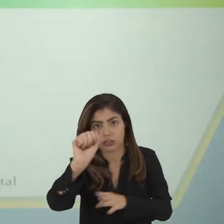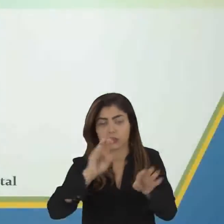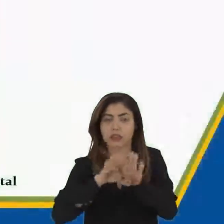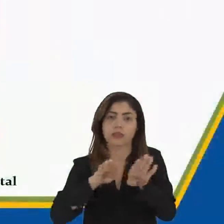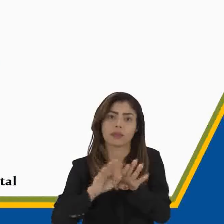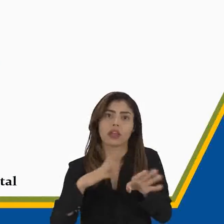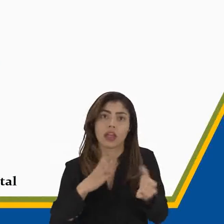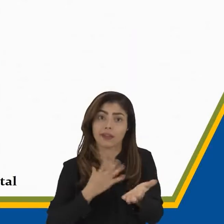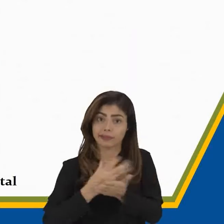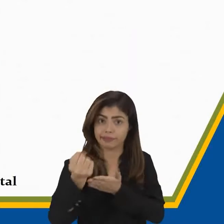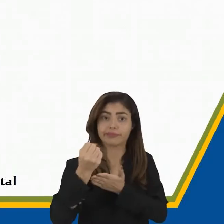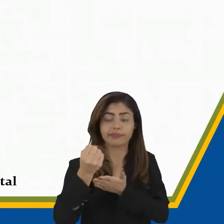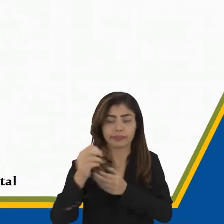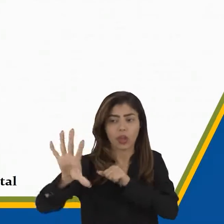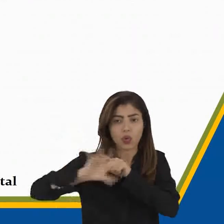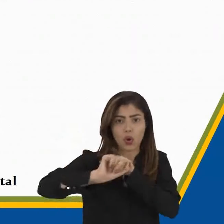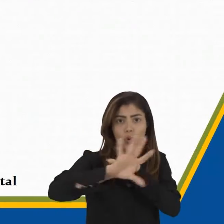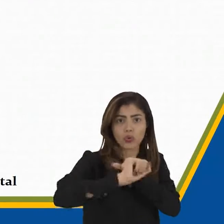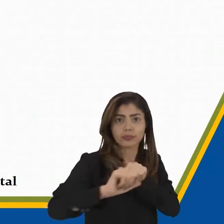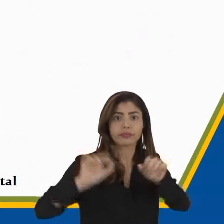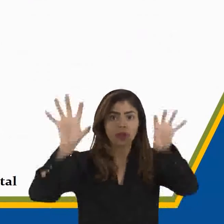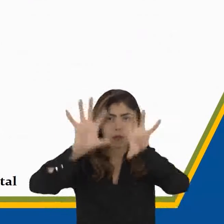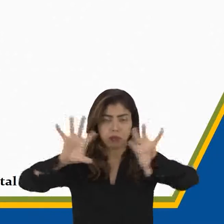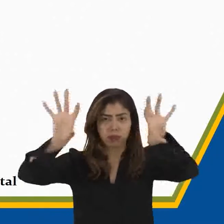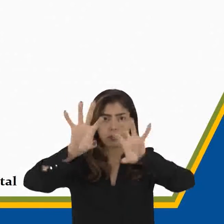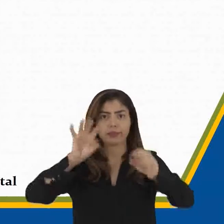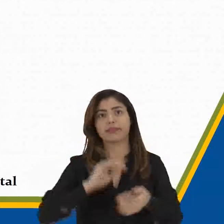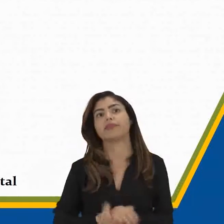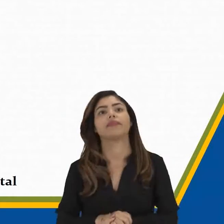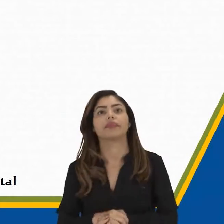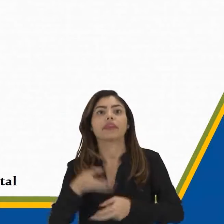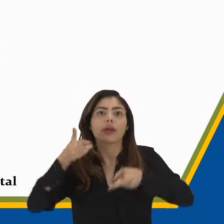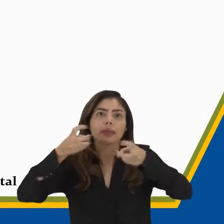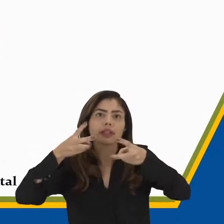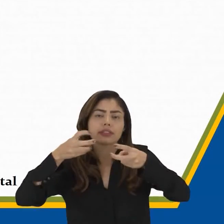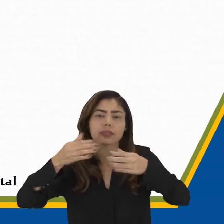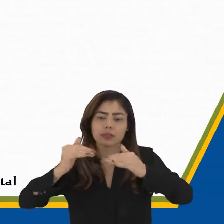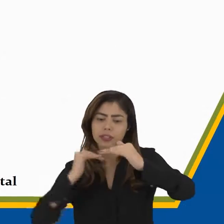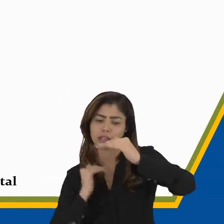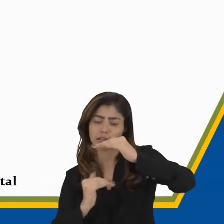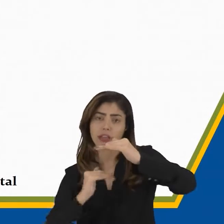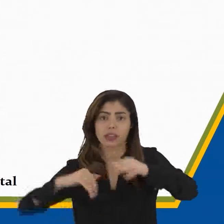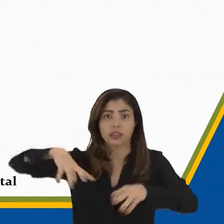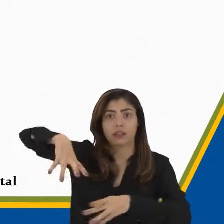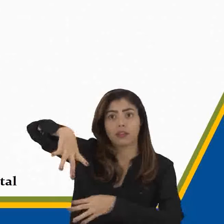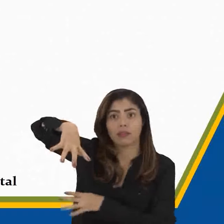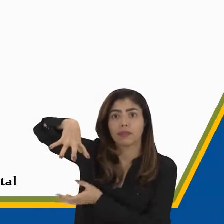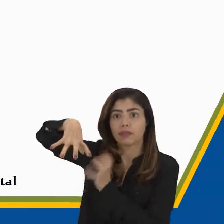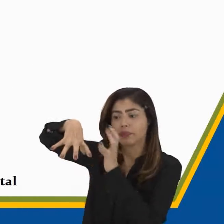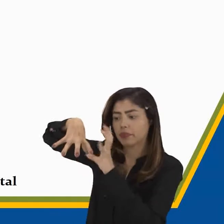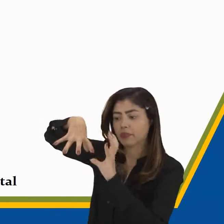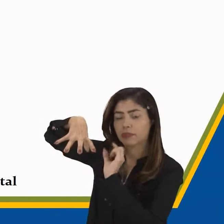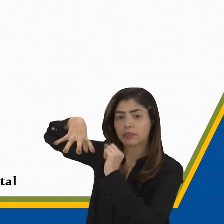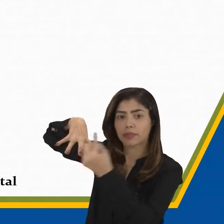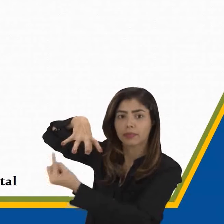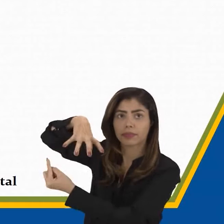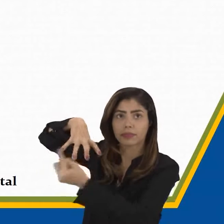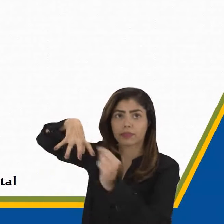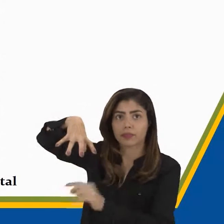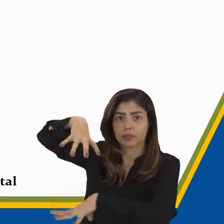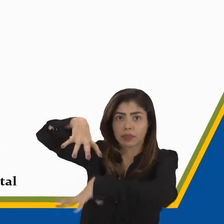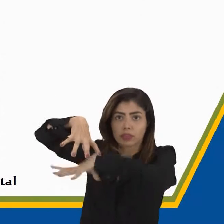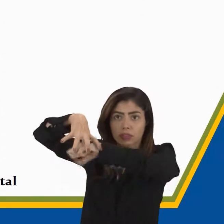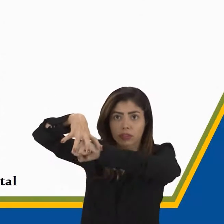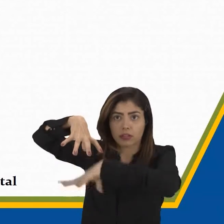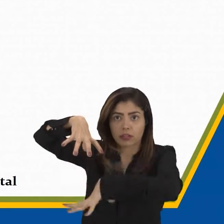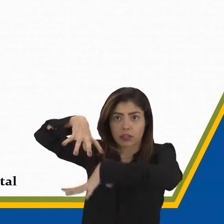acaba aí sequestrando esse gás carbônico da atmosfera. Percebam ali embaixo, nas raízes, que ela consegue absorver